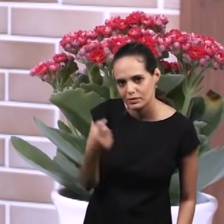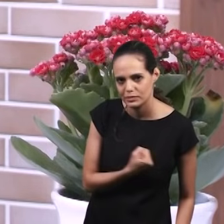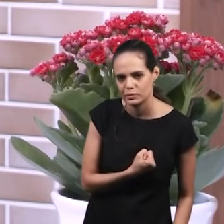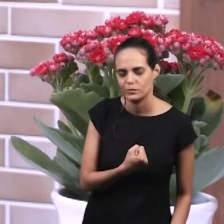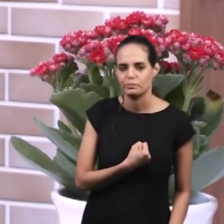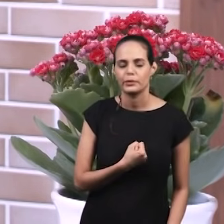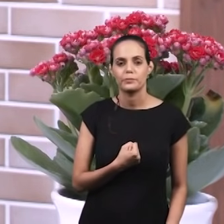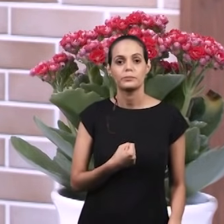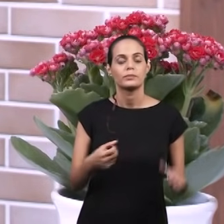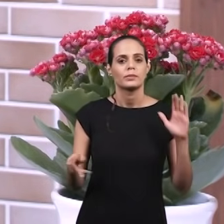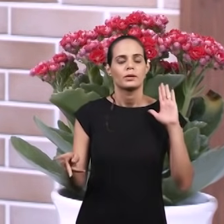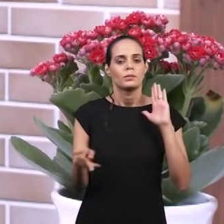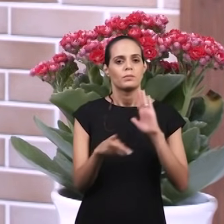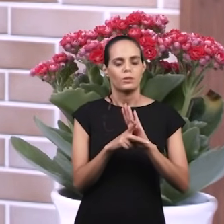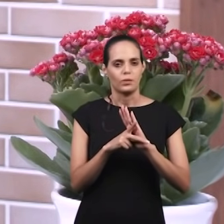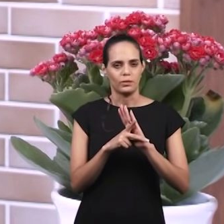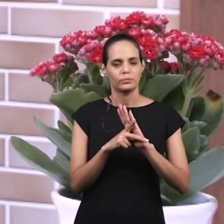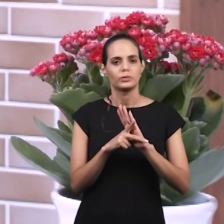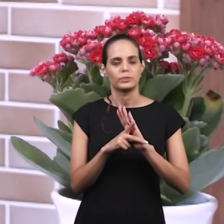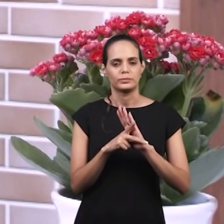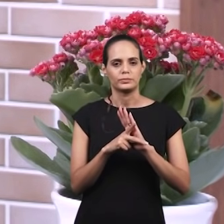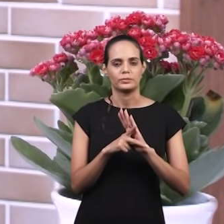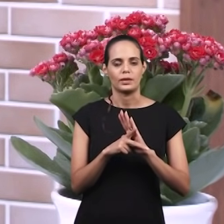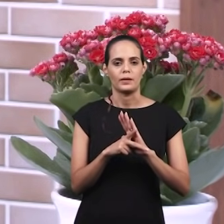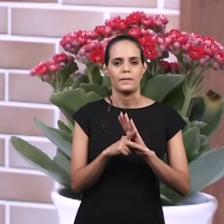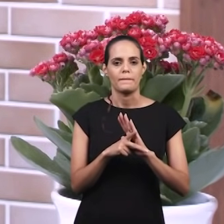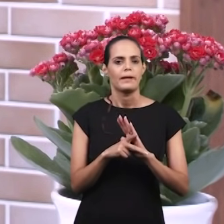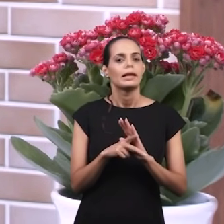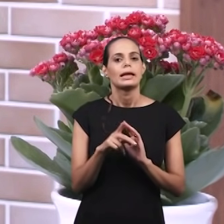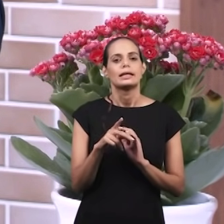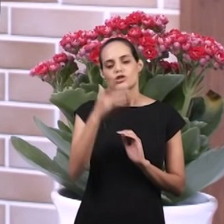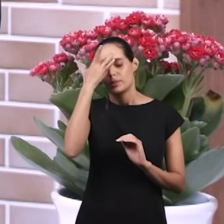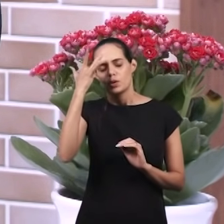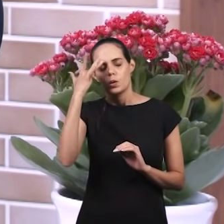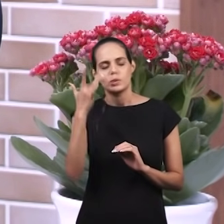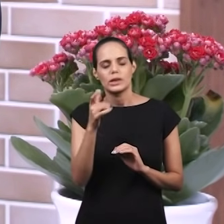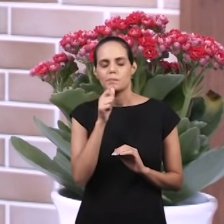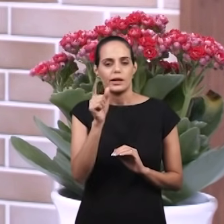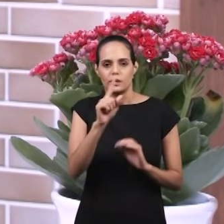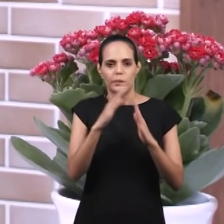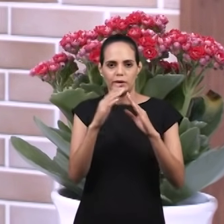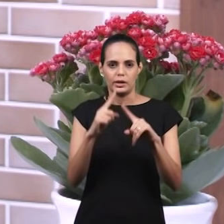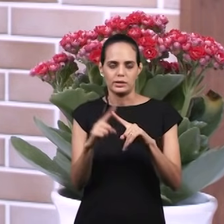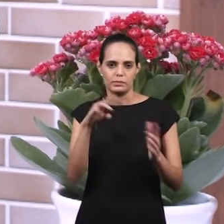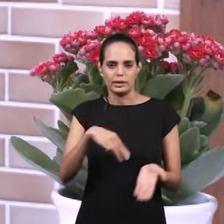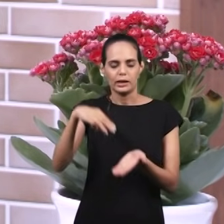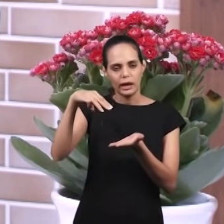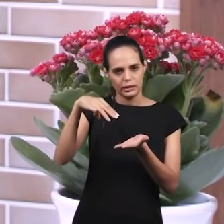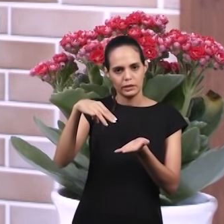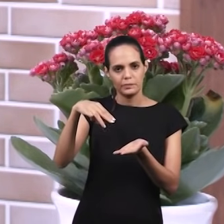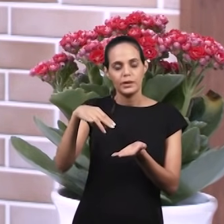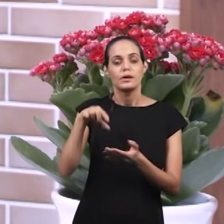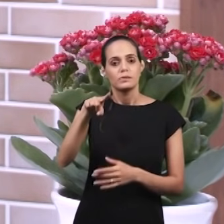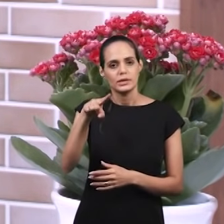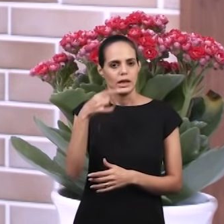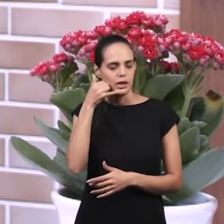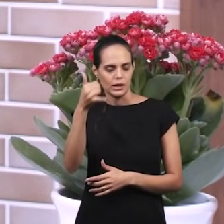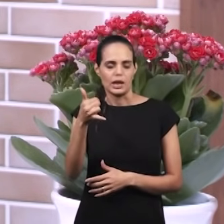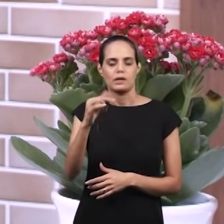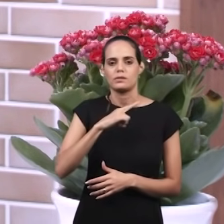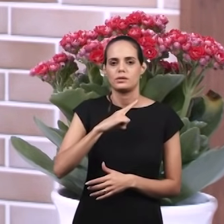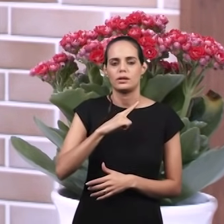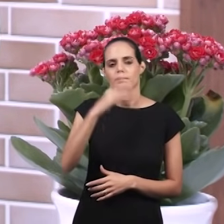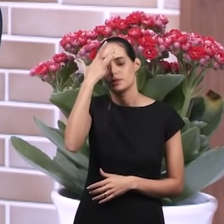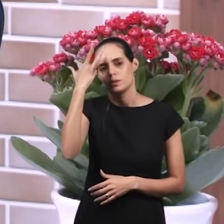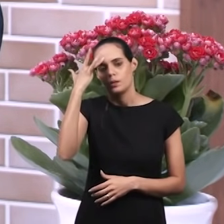0800-707-3076, é um número exclusivo para aqueles que ainda não são membros da igreja. Mas do outro lado da linha, se você telefonar, vai haver alguém que vai